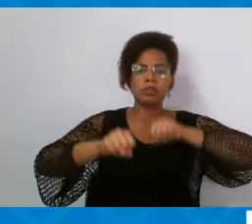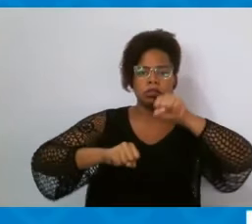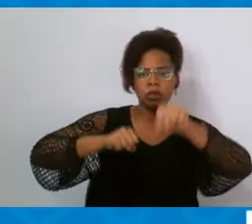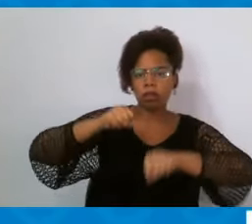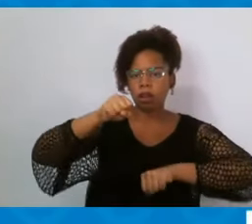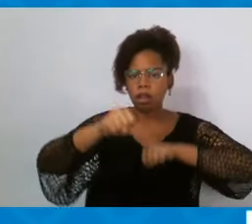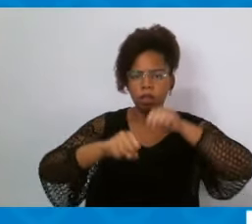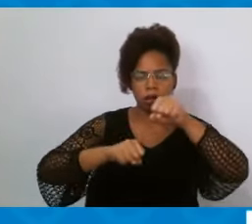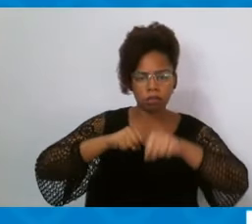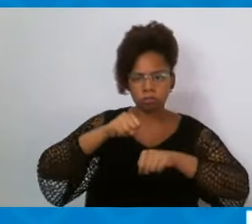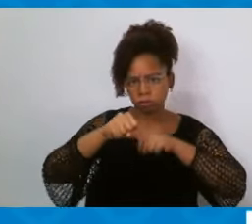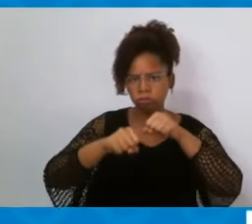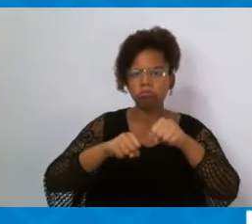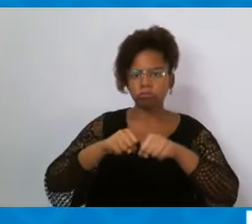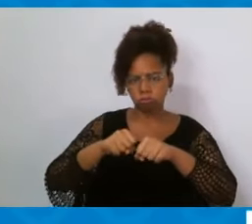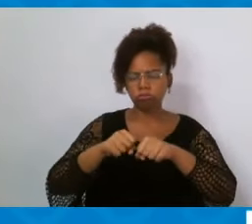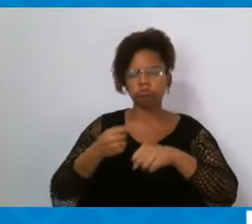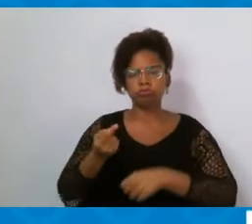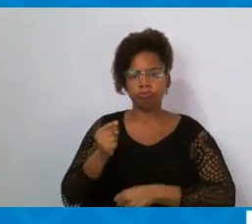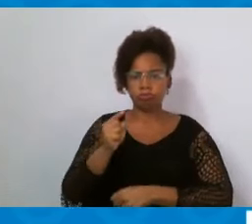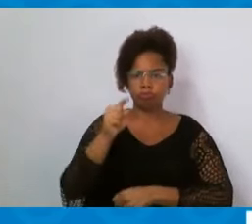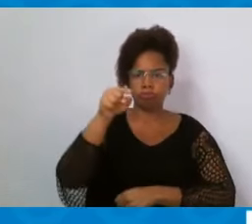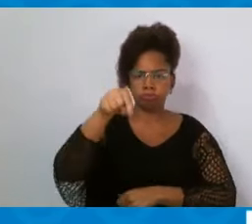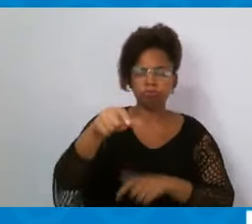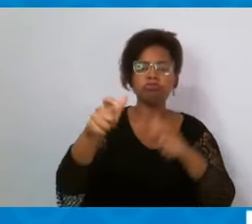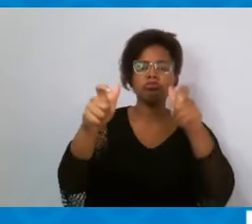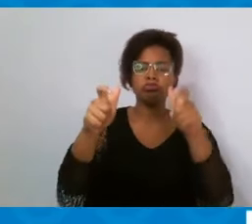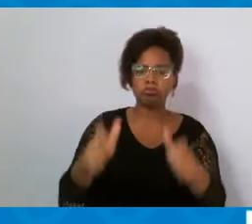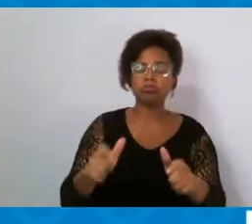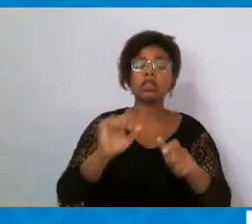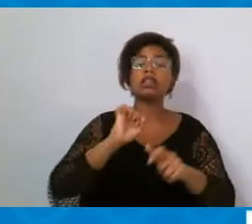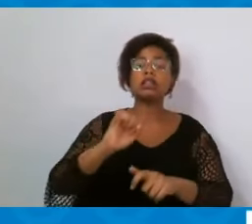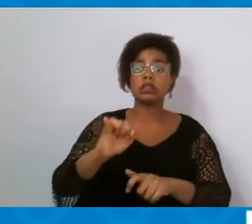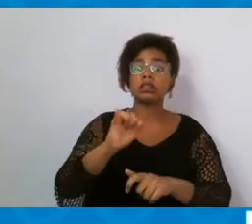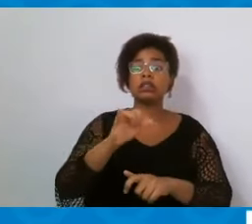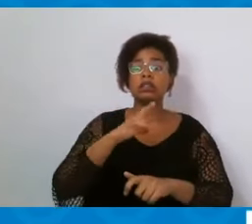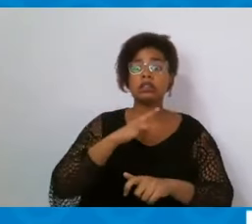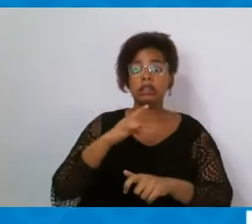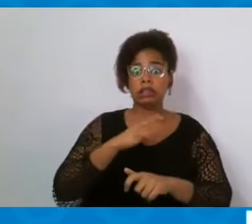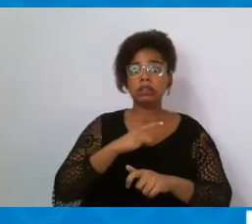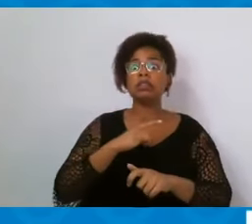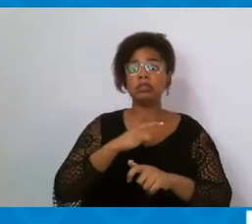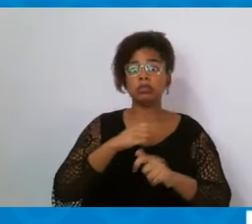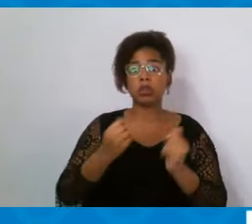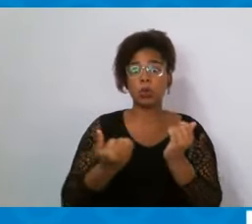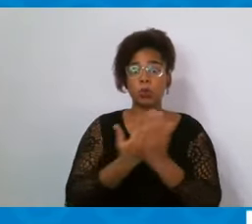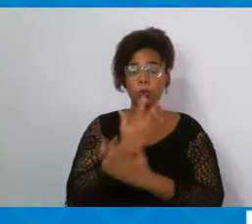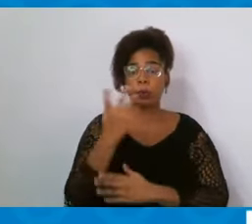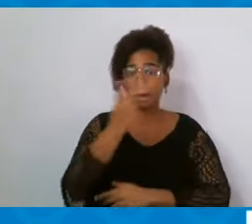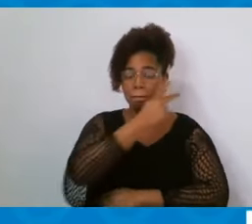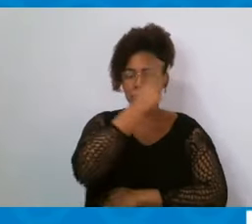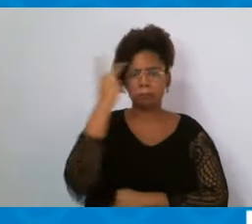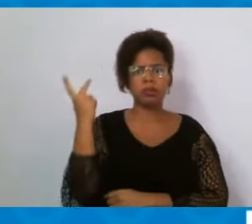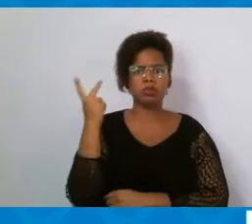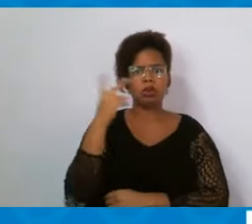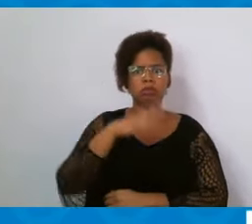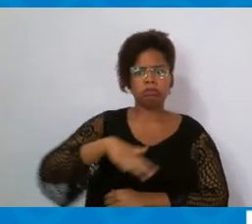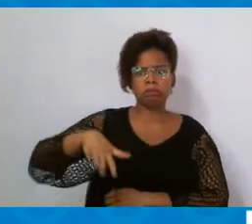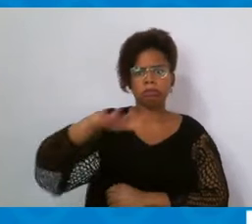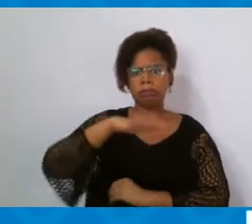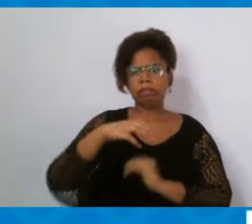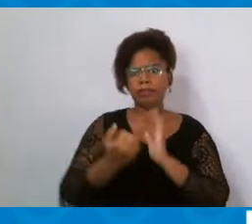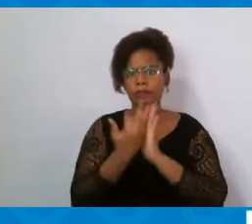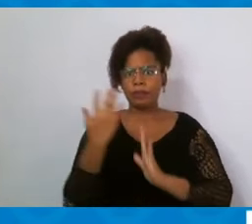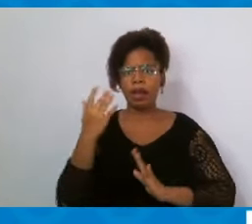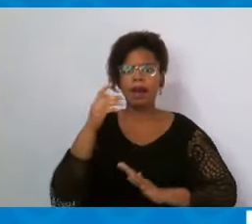essas bicicletas estiverem reunidas, elas se tornam todo o grupo mais seguro, e se elas estão indo para o mesmo lugar, mas